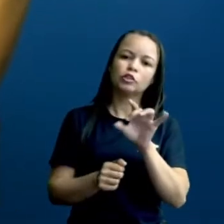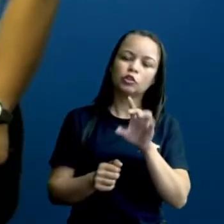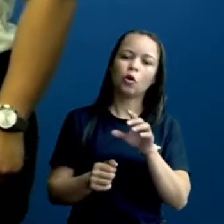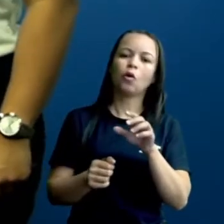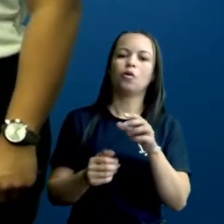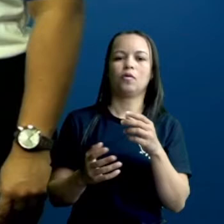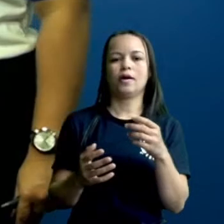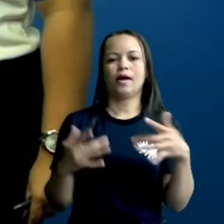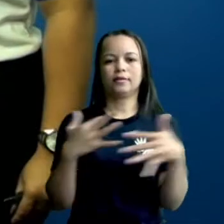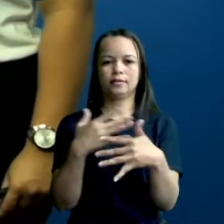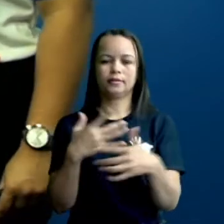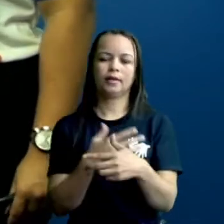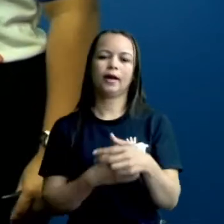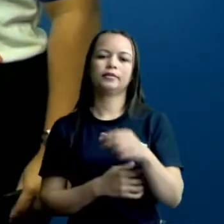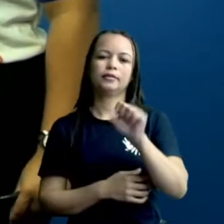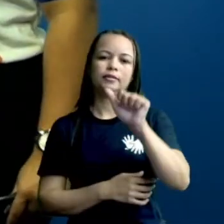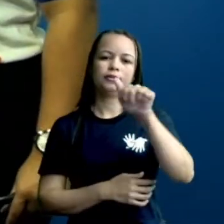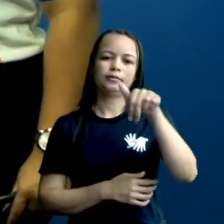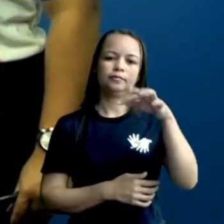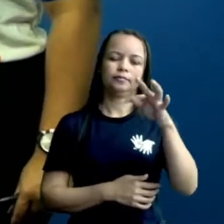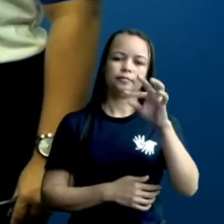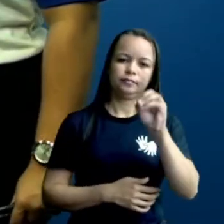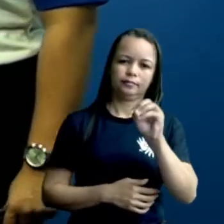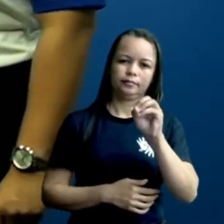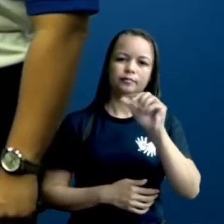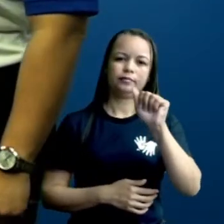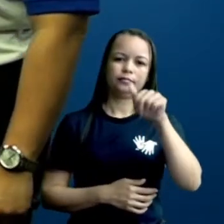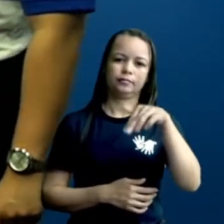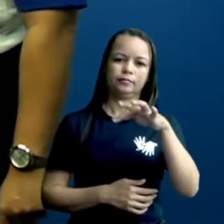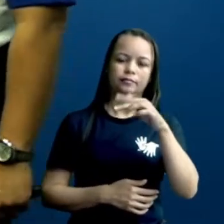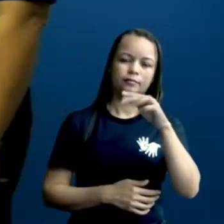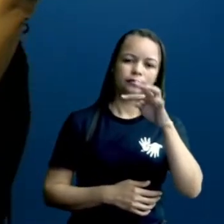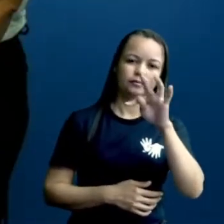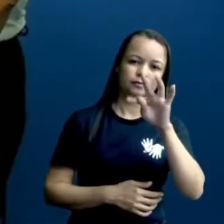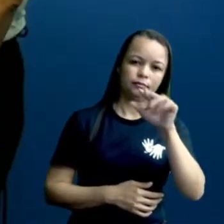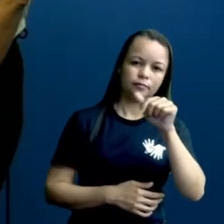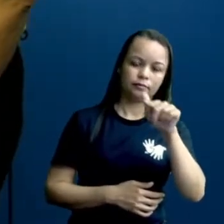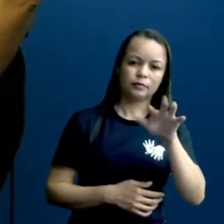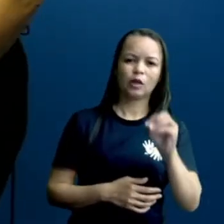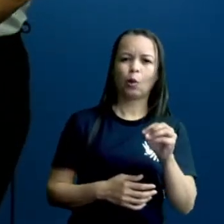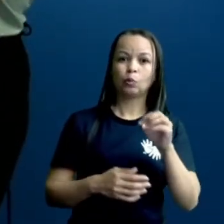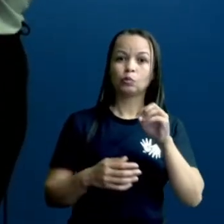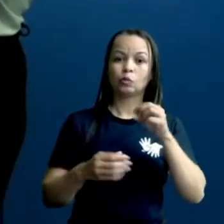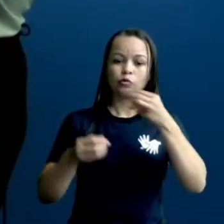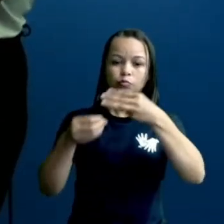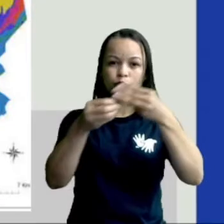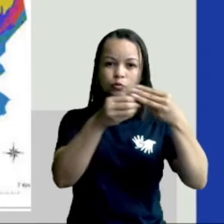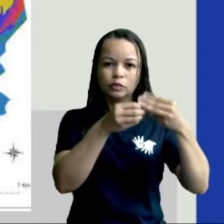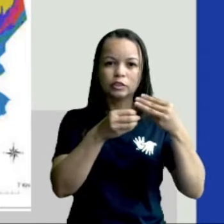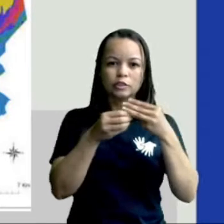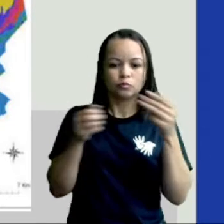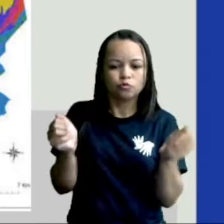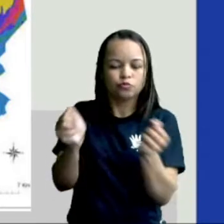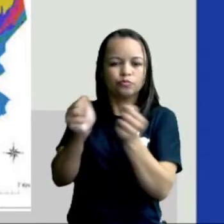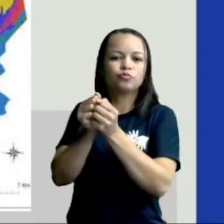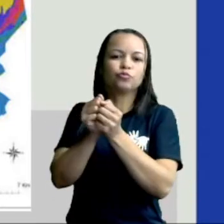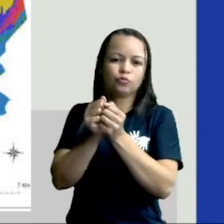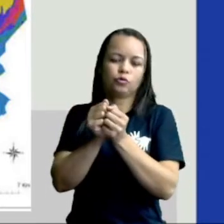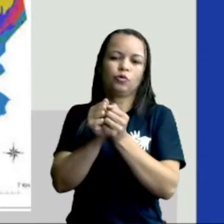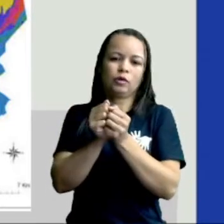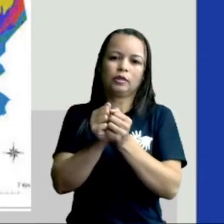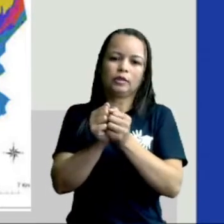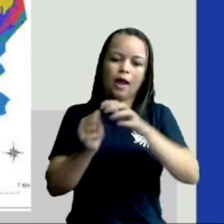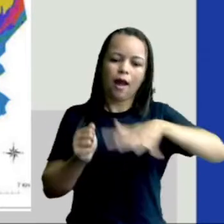Antão da Mata. Vê como Vitória era grande. Então, todos esses municípios juntos correspondiam às